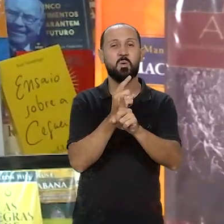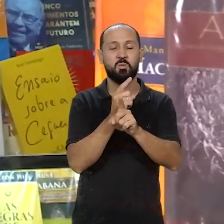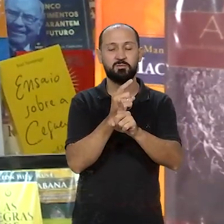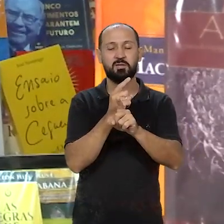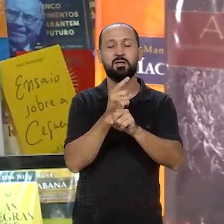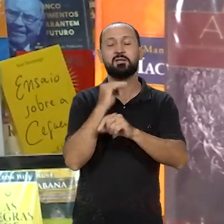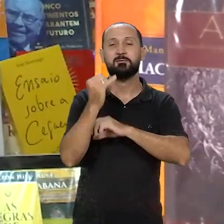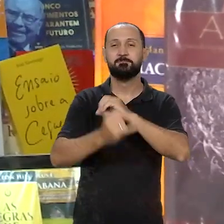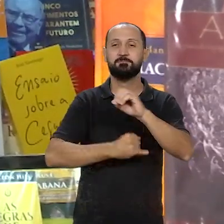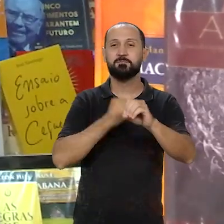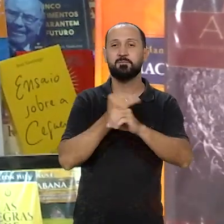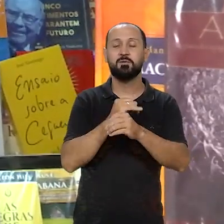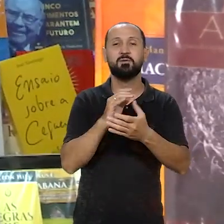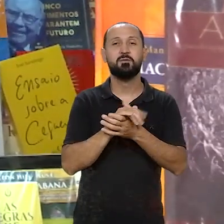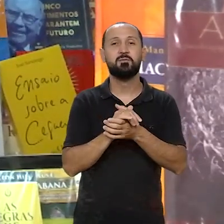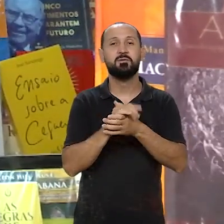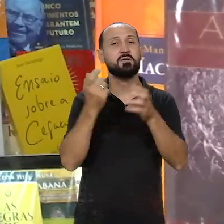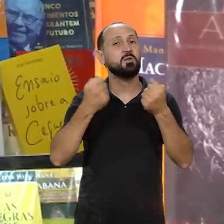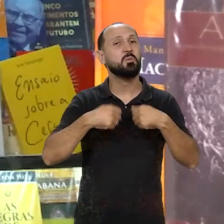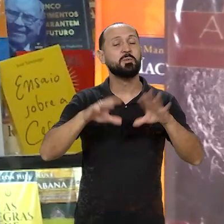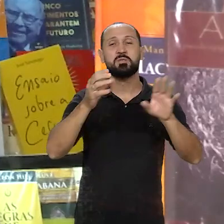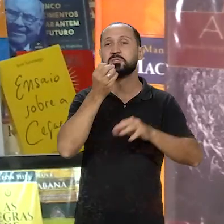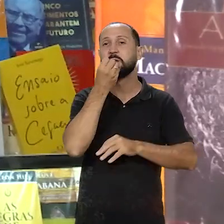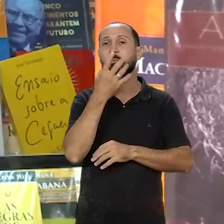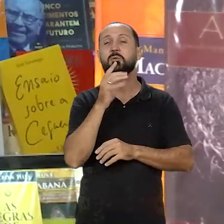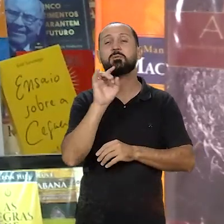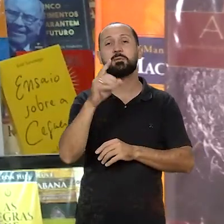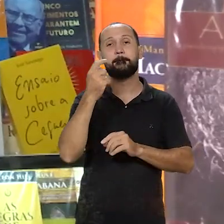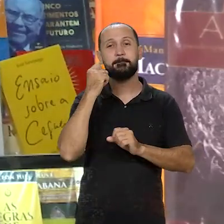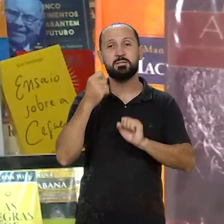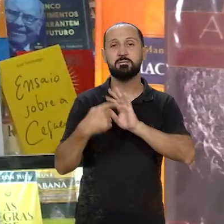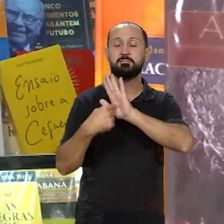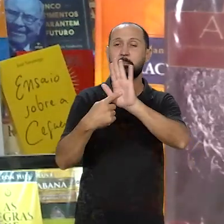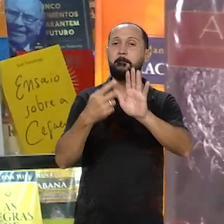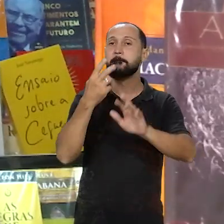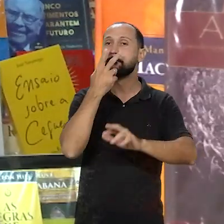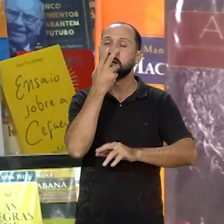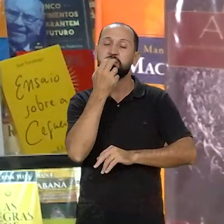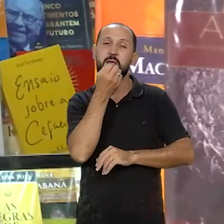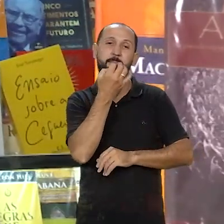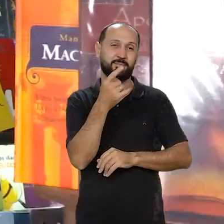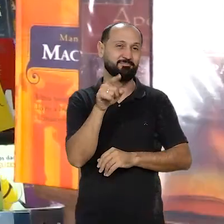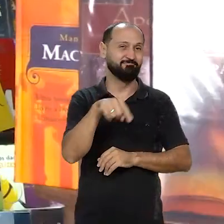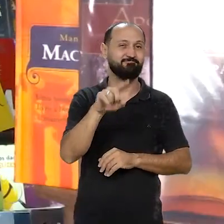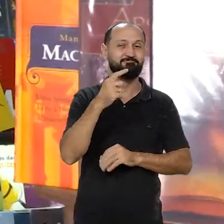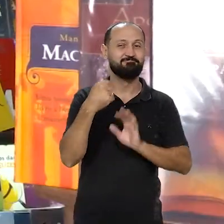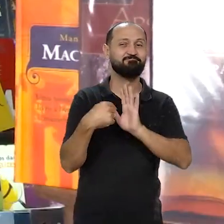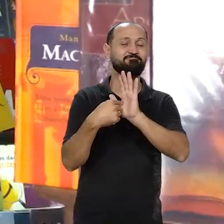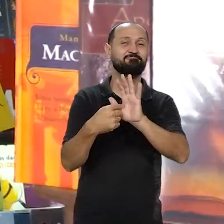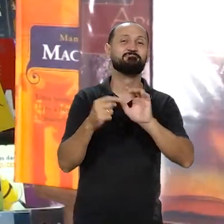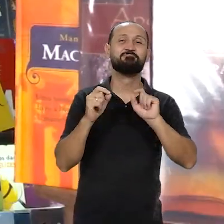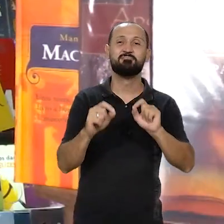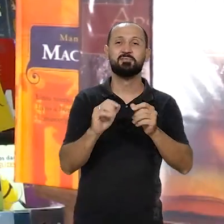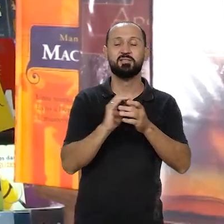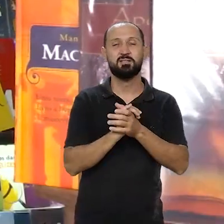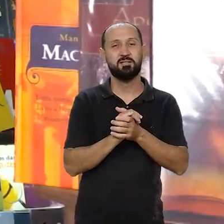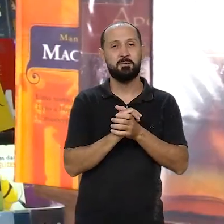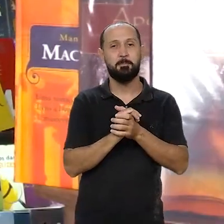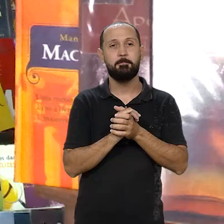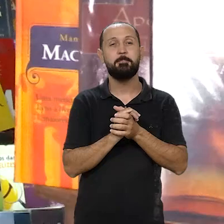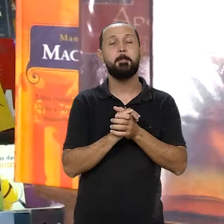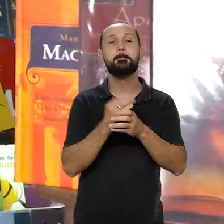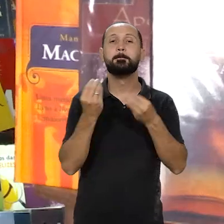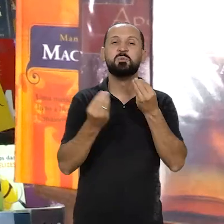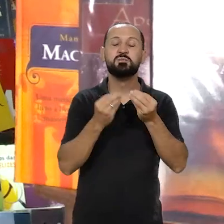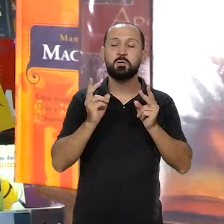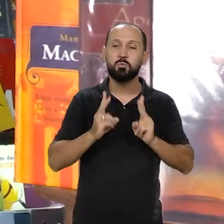você acha ela bastante na internet, que você não precisa ser bom, basta você parecer bom. E ele acaba mostrando como